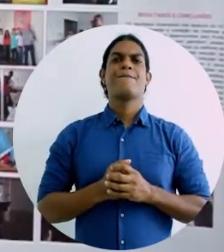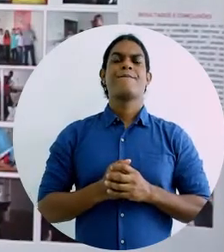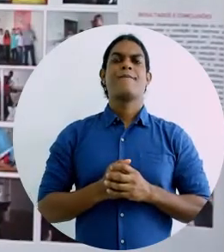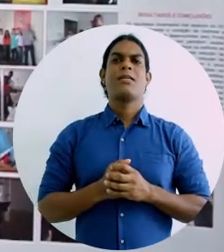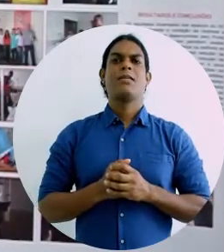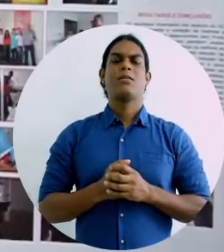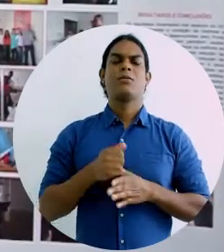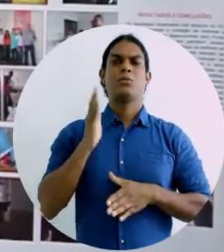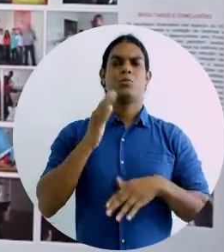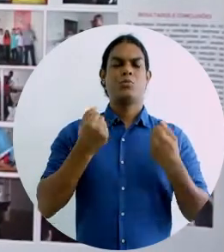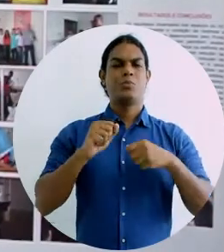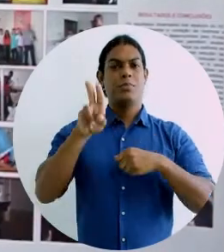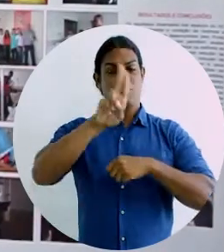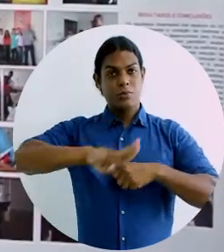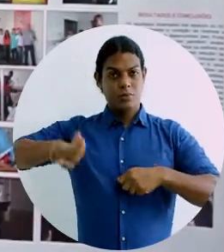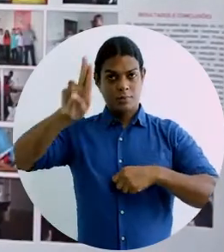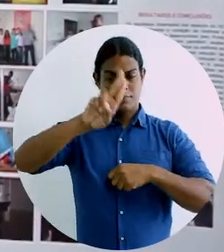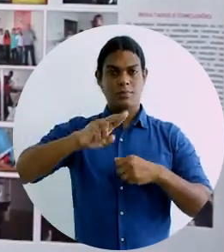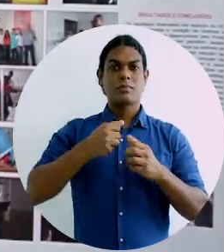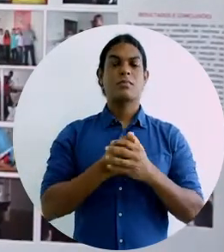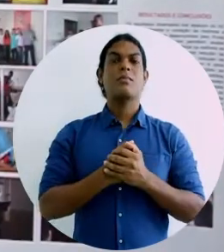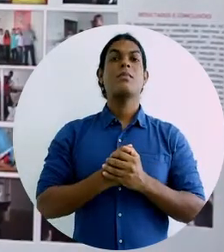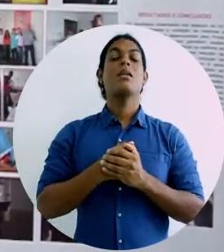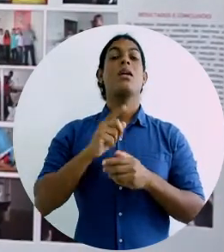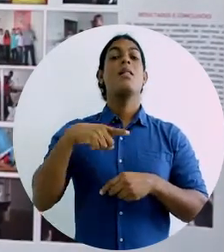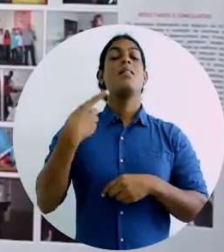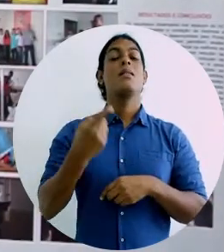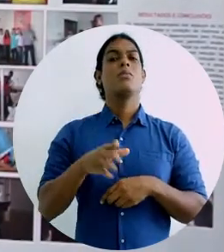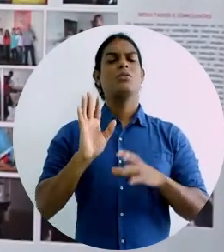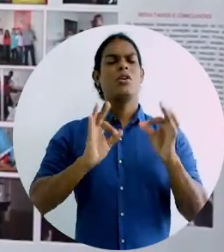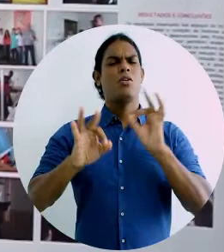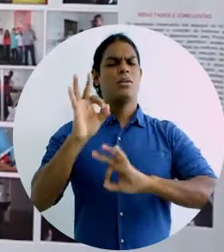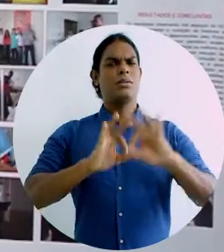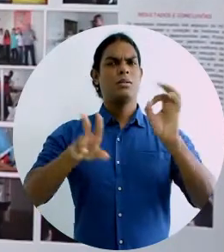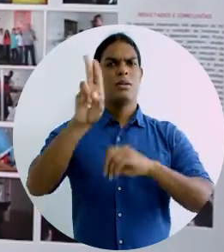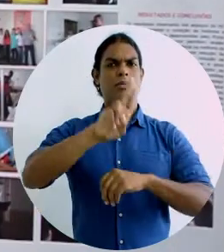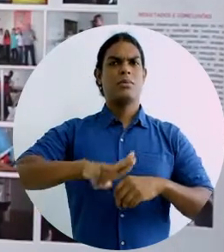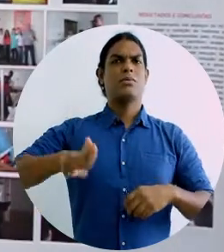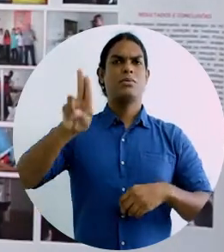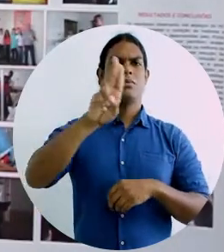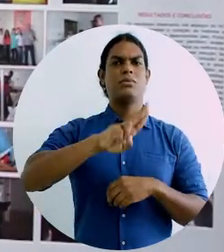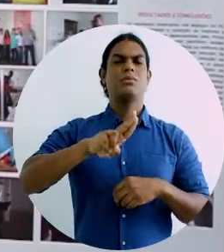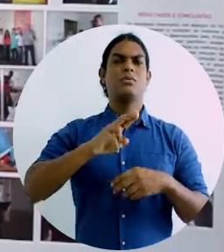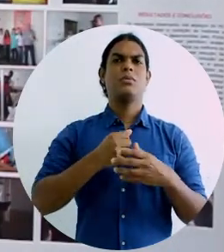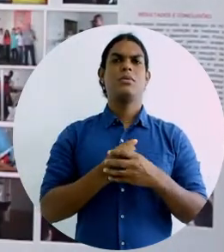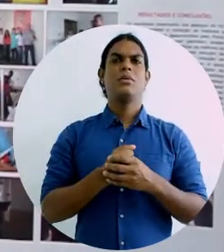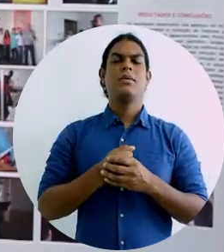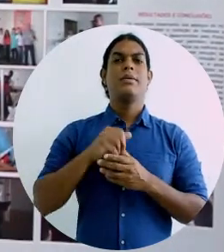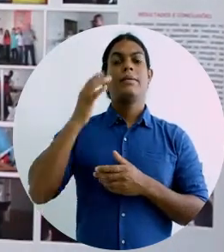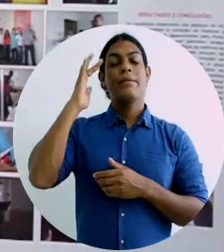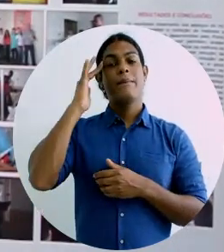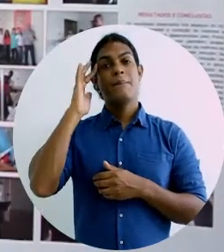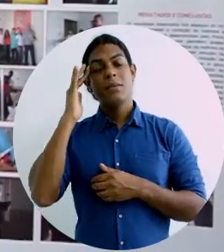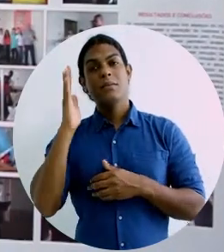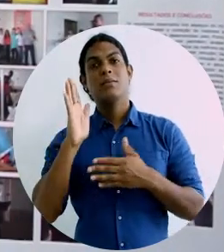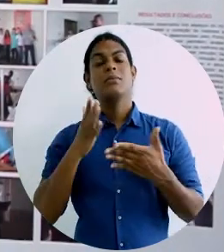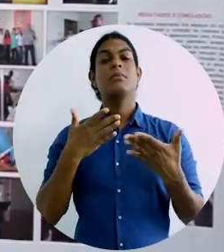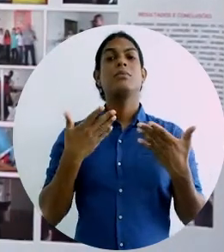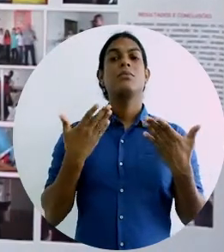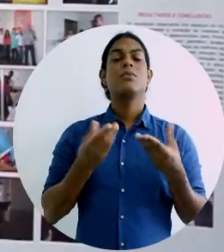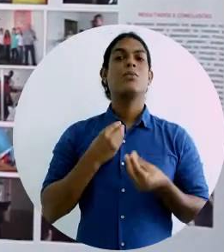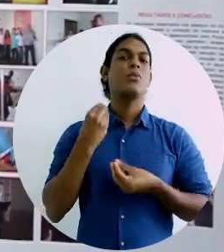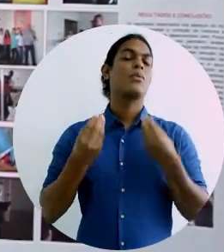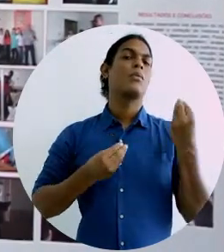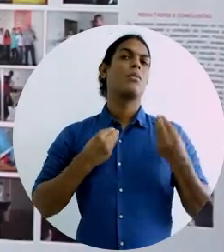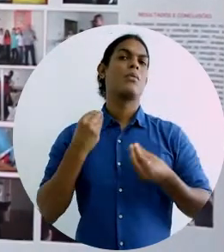pronto e preparado para o uso. Bom, uma vez preparado para o uso, foi que nós resolvemos, pensamos, então,